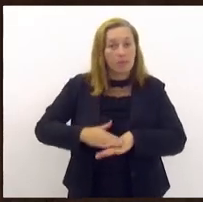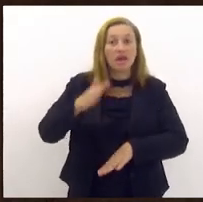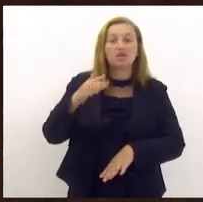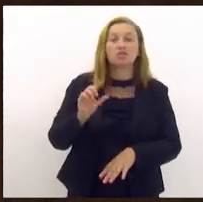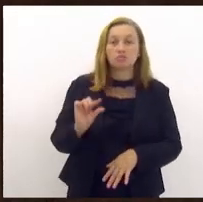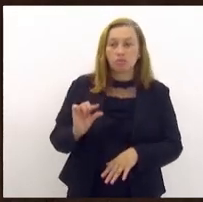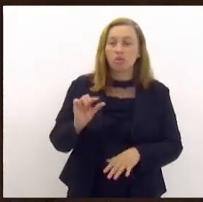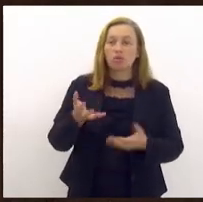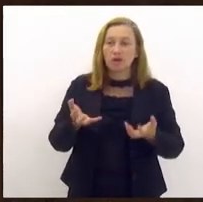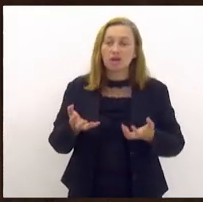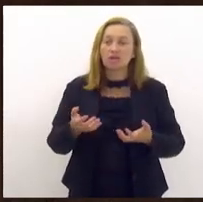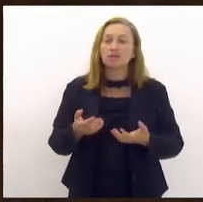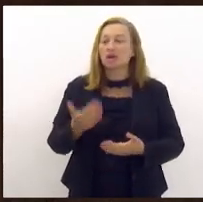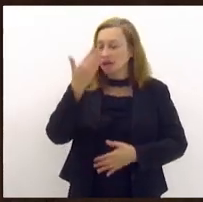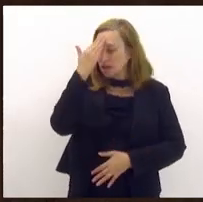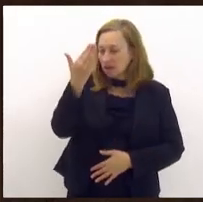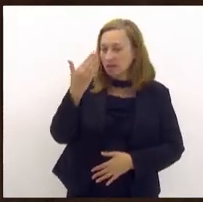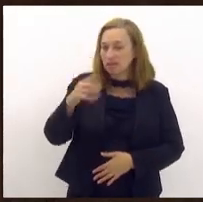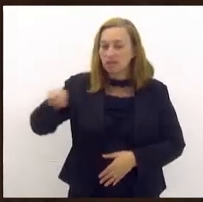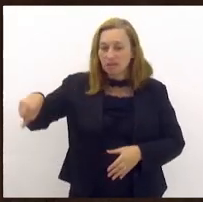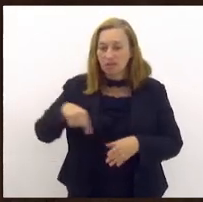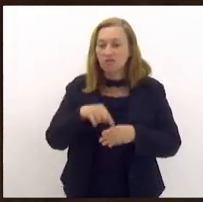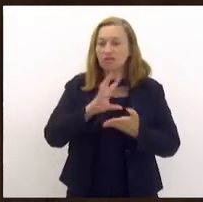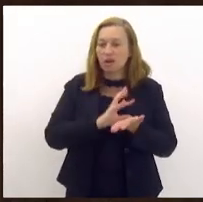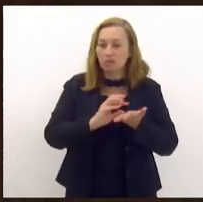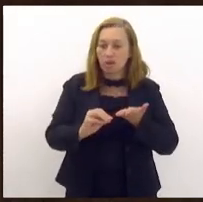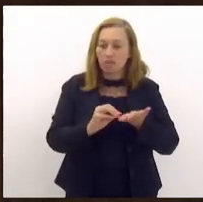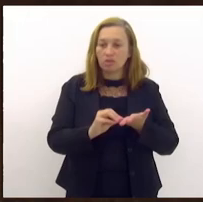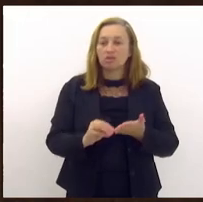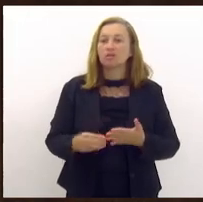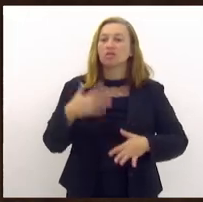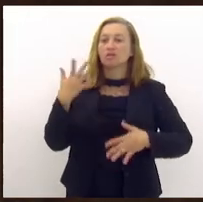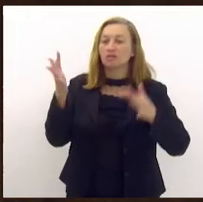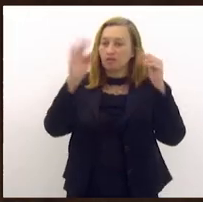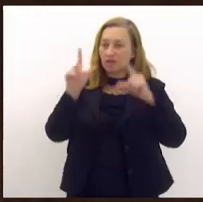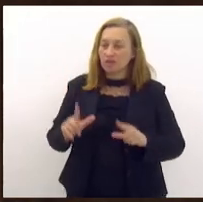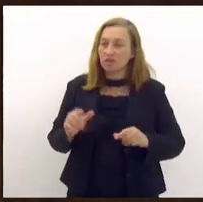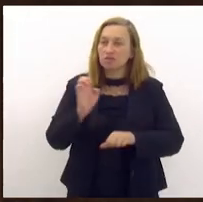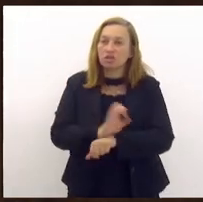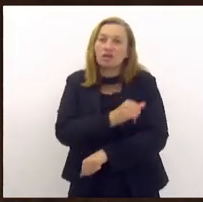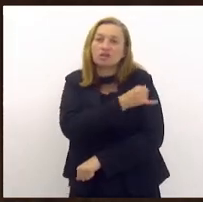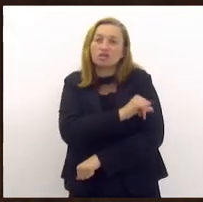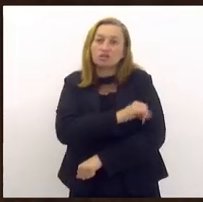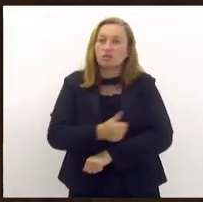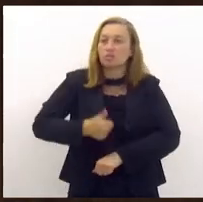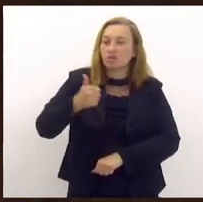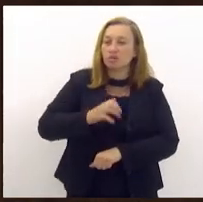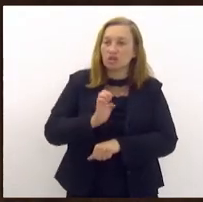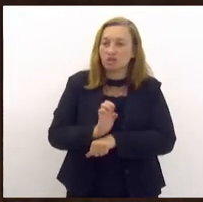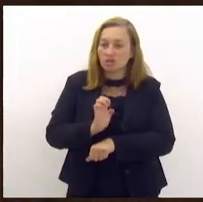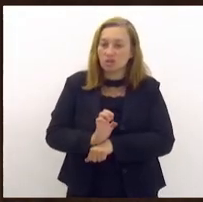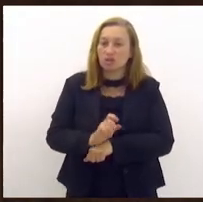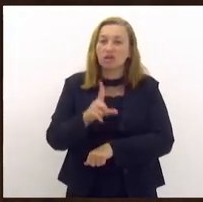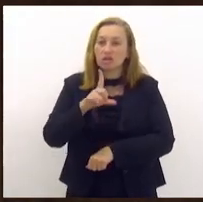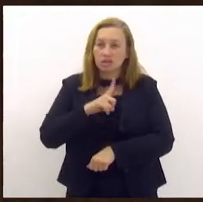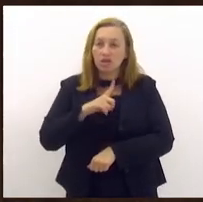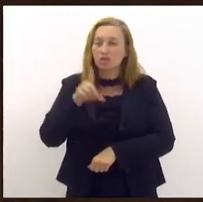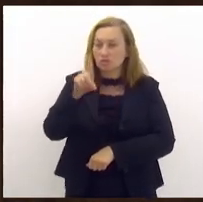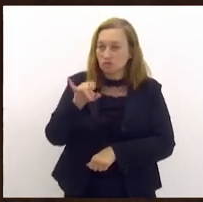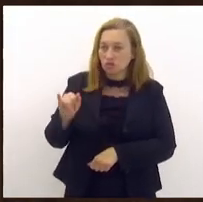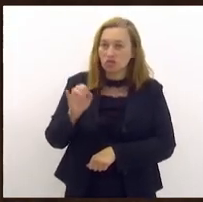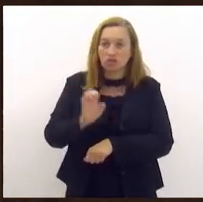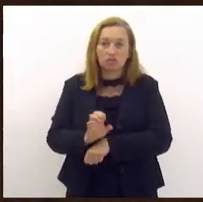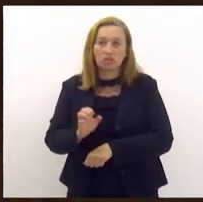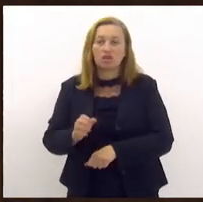pouco. Então, agradeço imensamente por ter vindo à pauta e fico muito feliz que o Estado do Rio de Janeiro será o primeiro estado a ter um Dia Estadual do